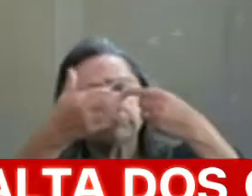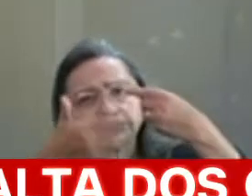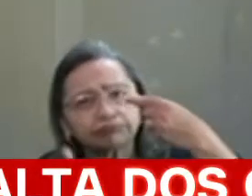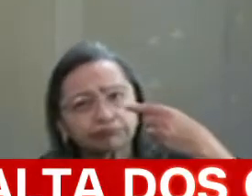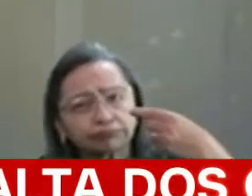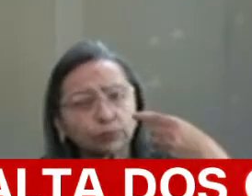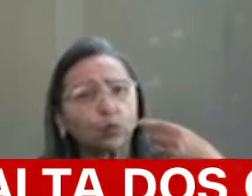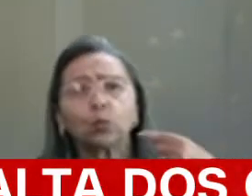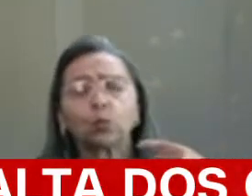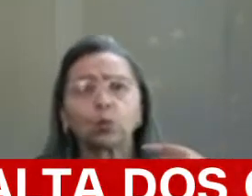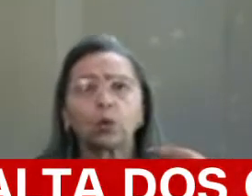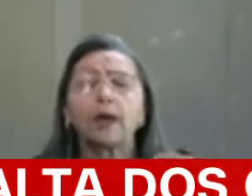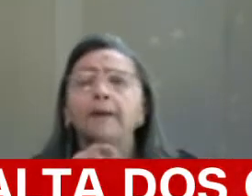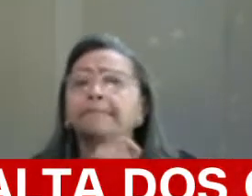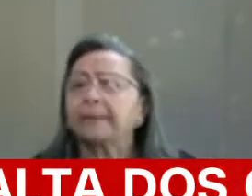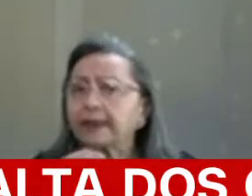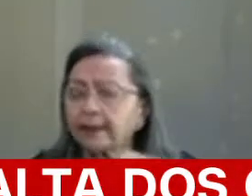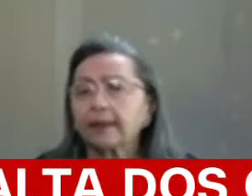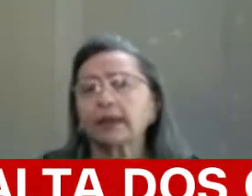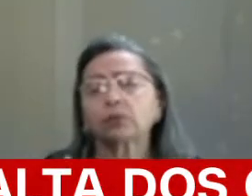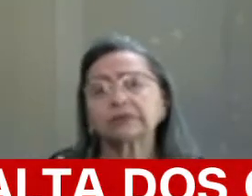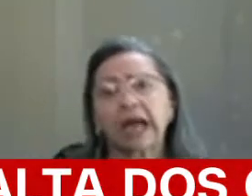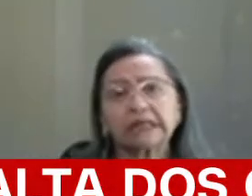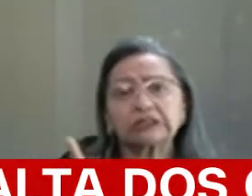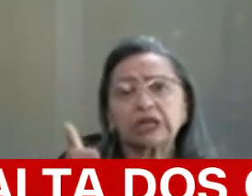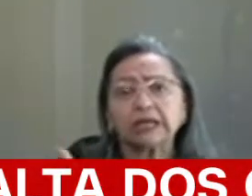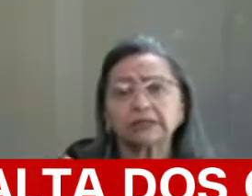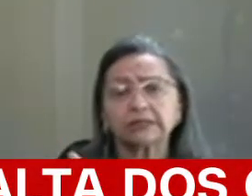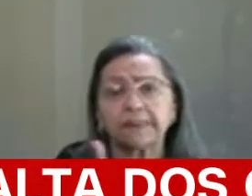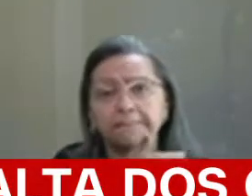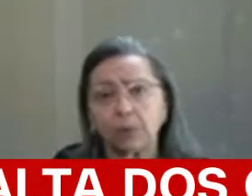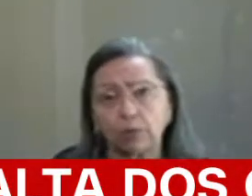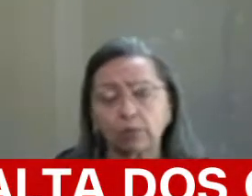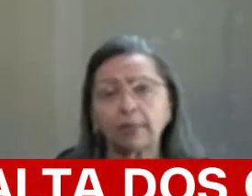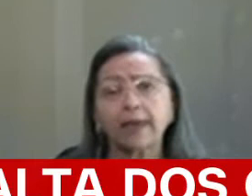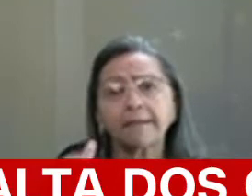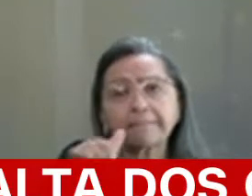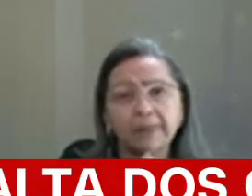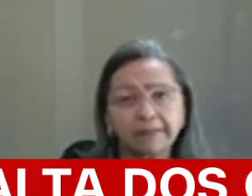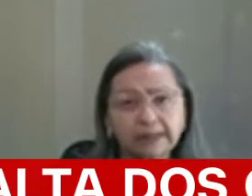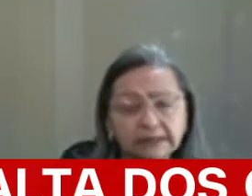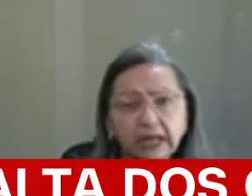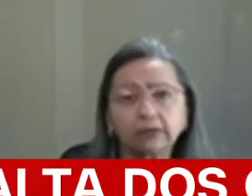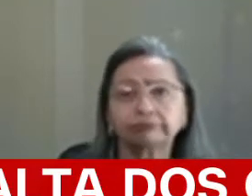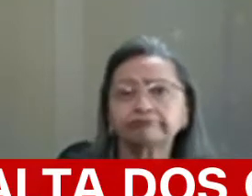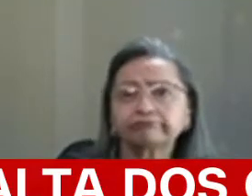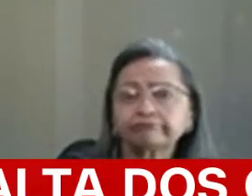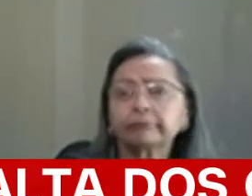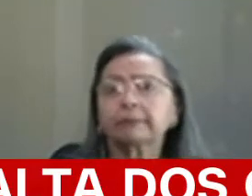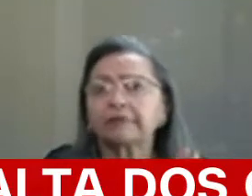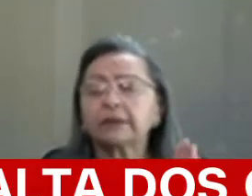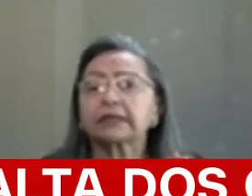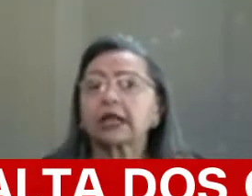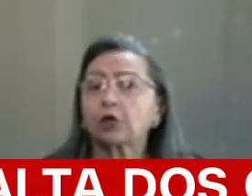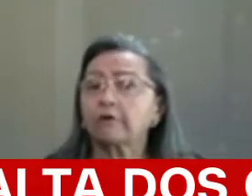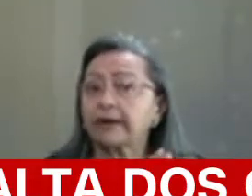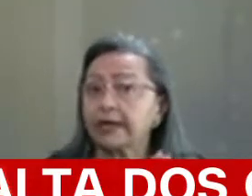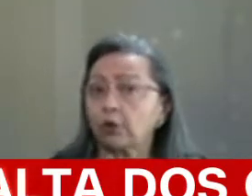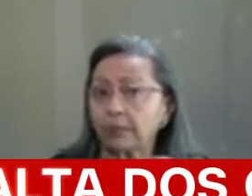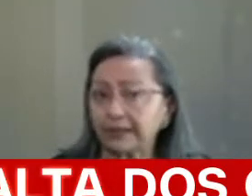disposições para que os agentes públicos, na implementação das medidas previstas na nova lei